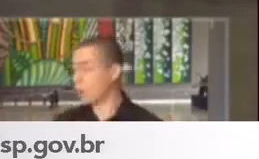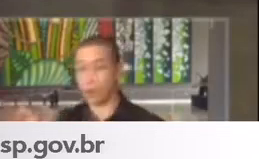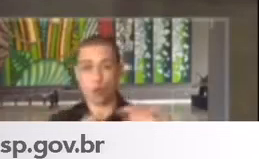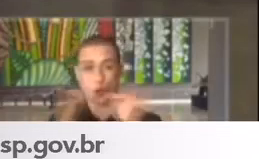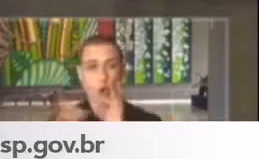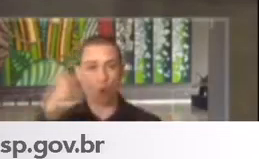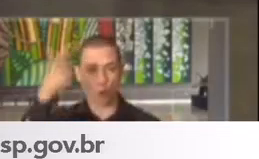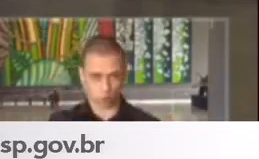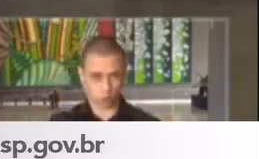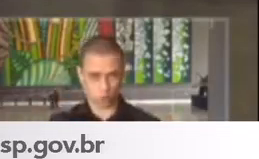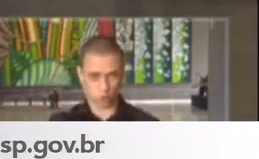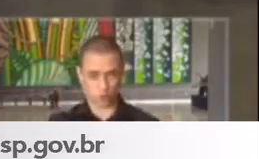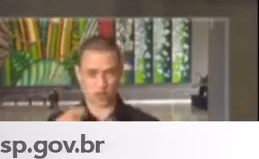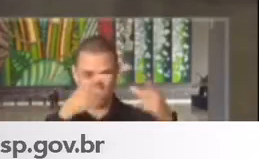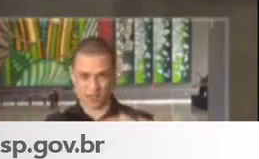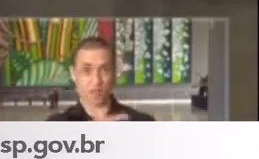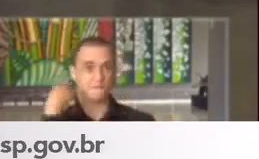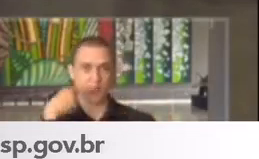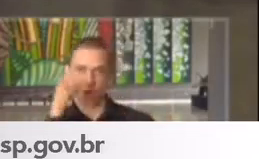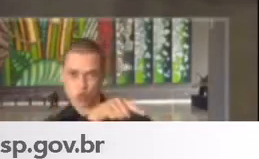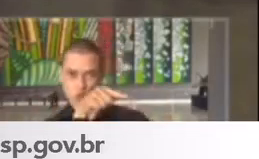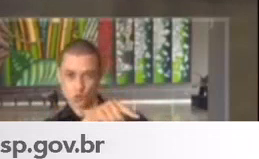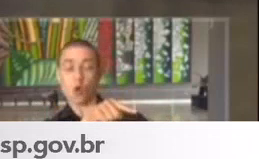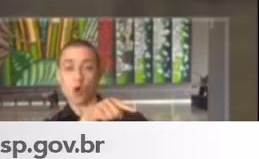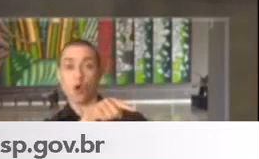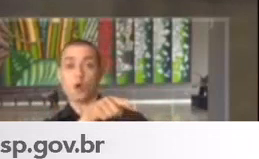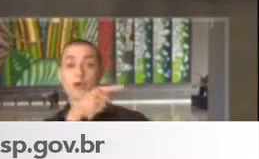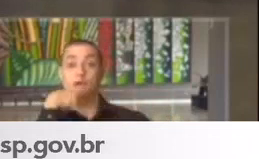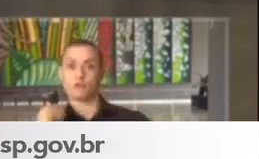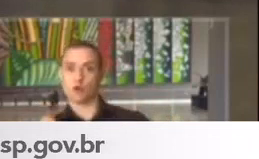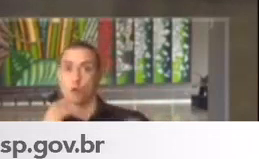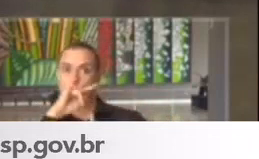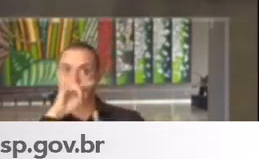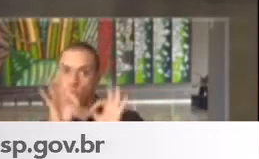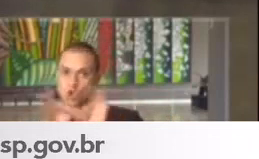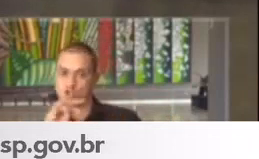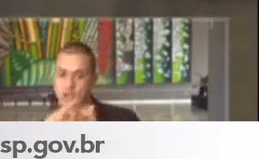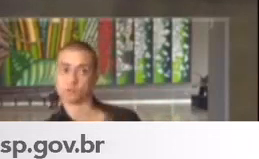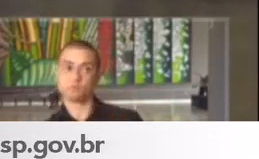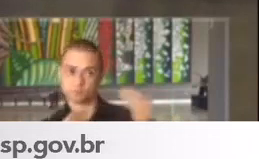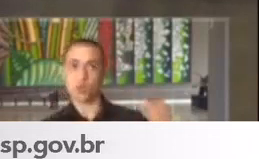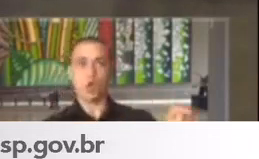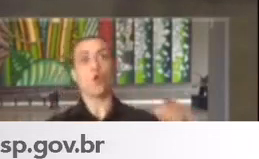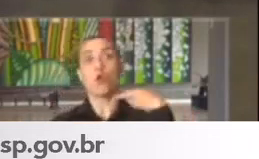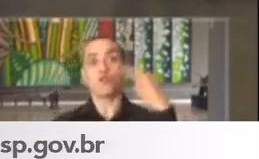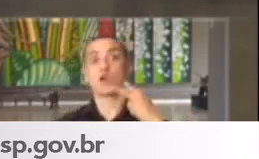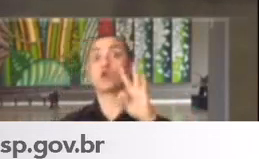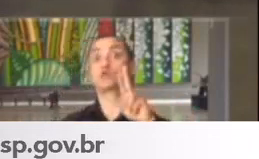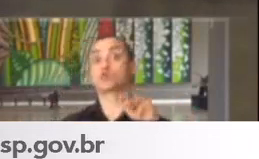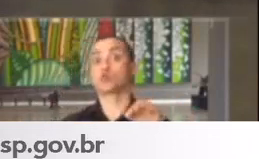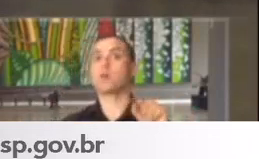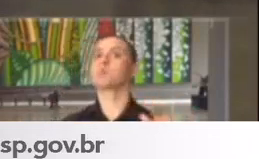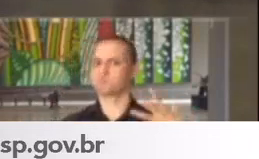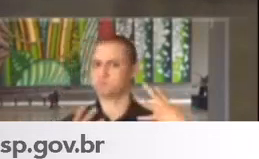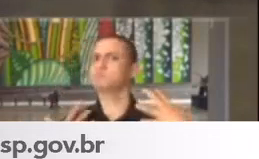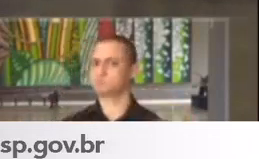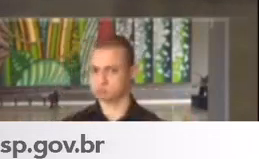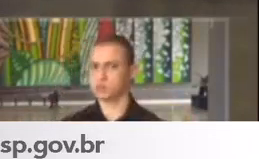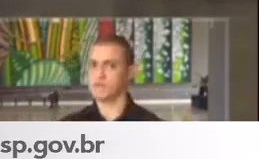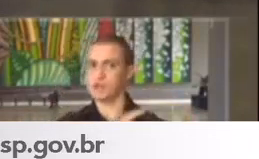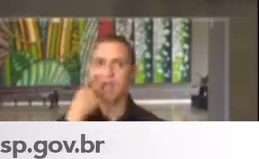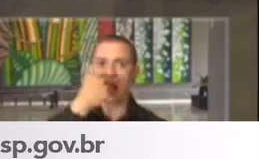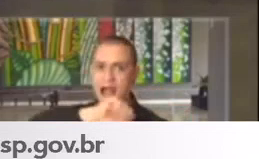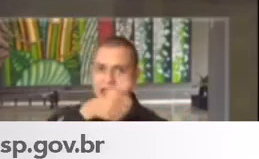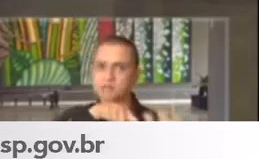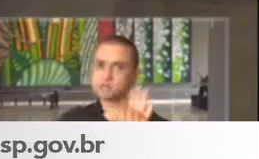à Câmara Municipal, e o vereador Eduardo Tuma se comprometeu com o Executivo que os dois